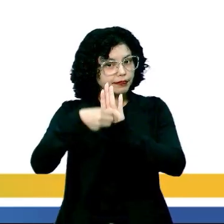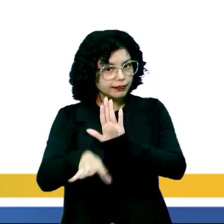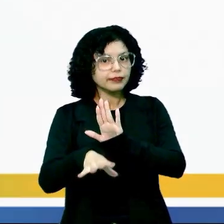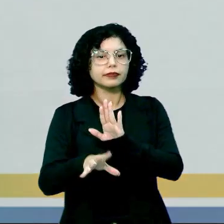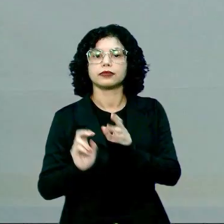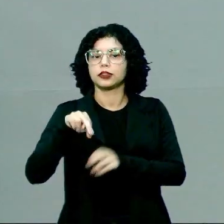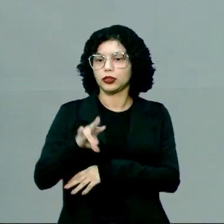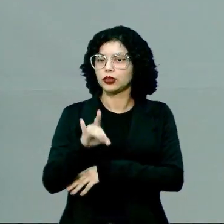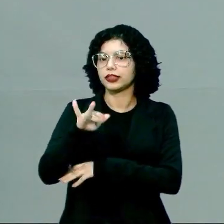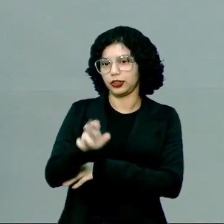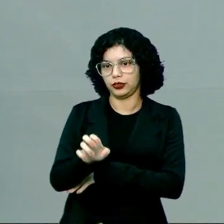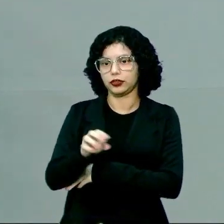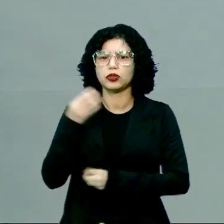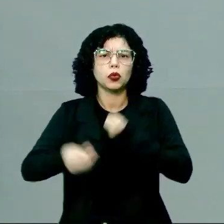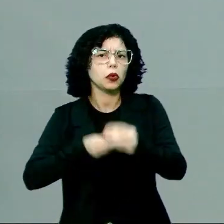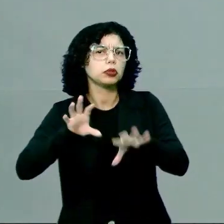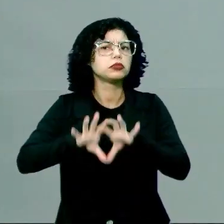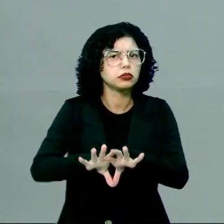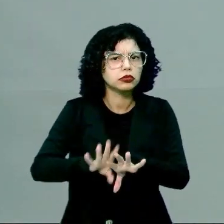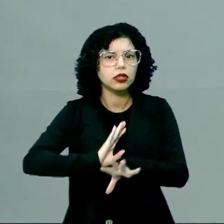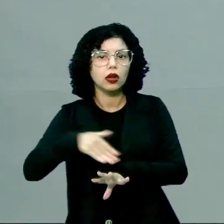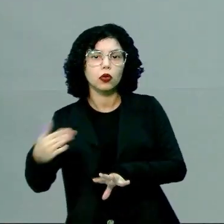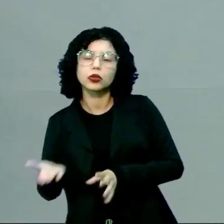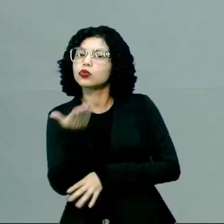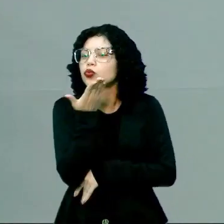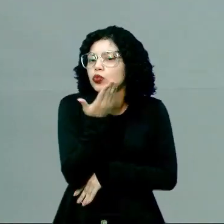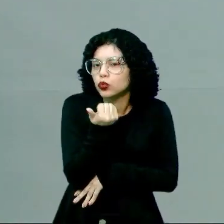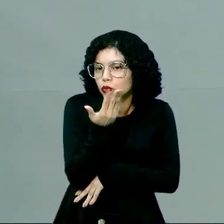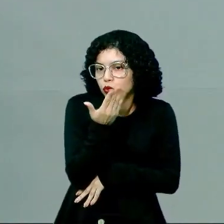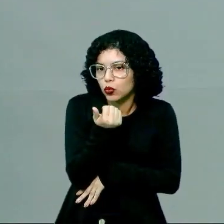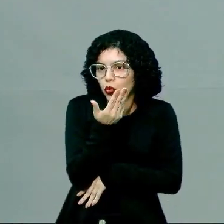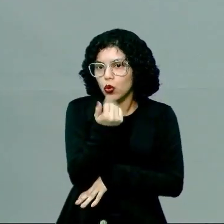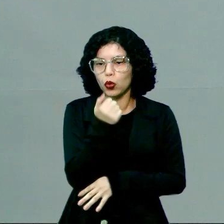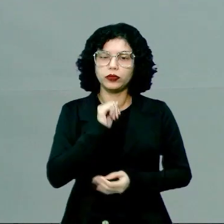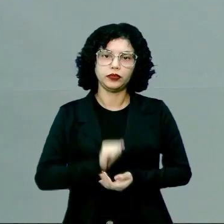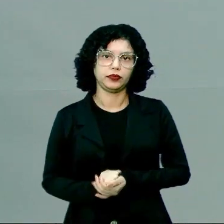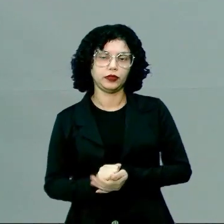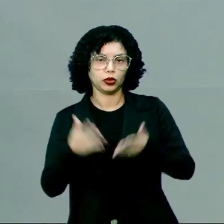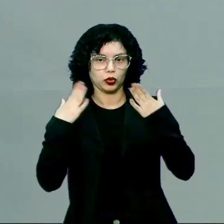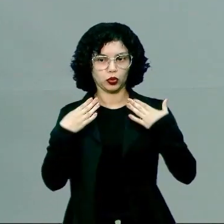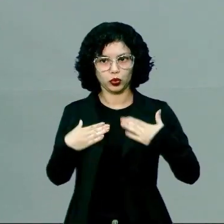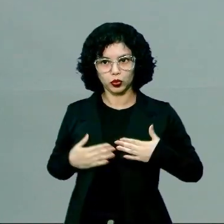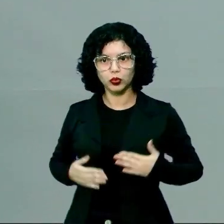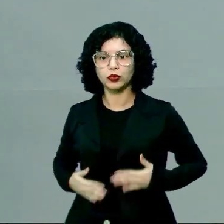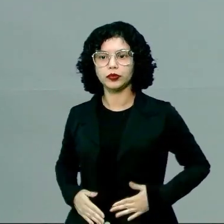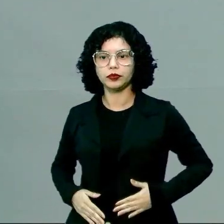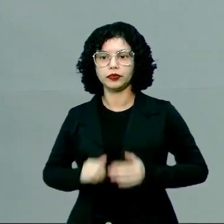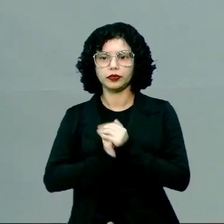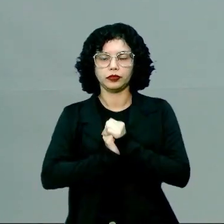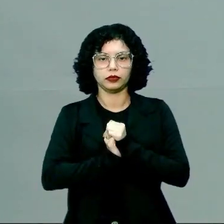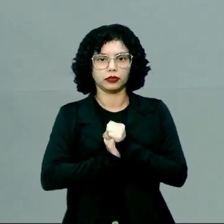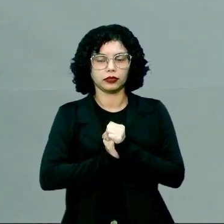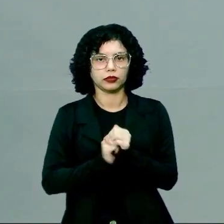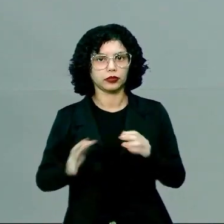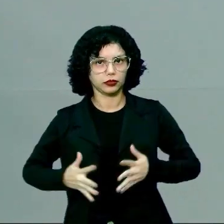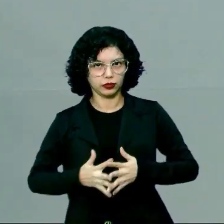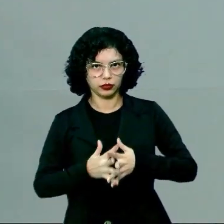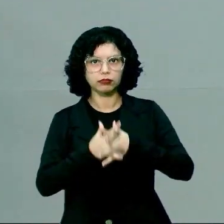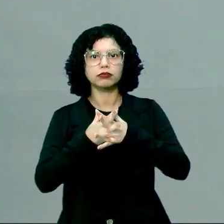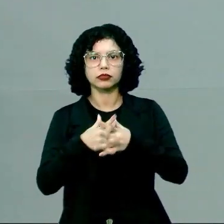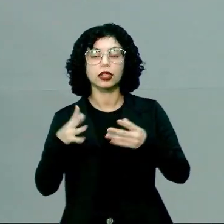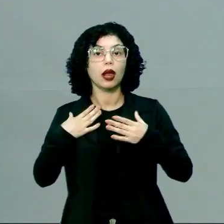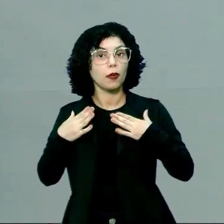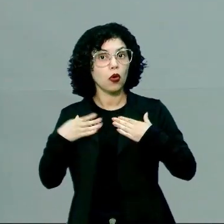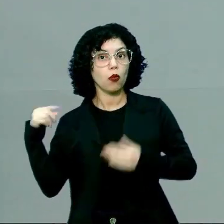nutrientes. Como assim? Quando você se alimenta, o nutriente que você está assimilando vai para o